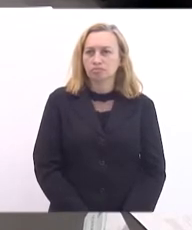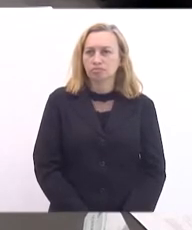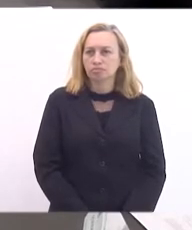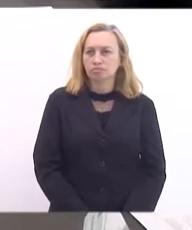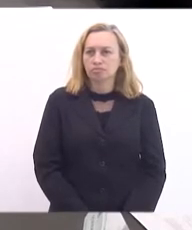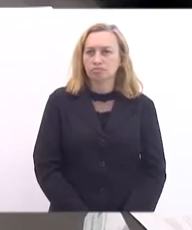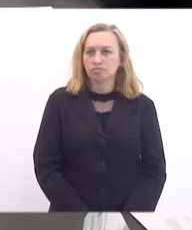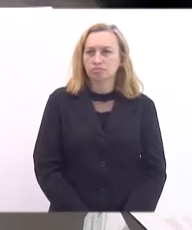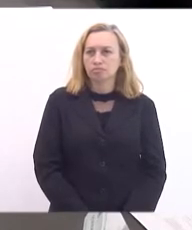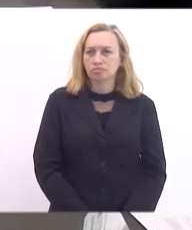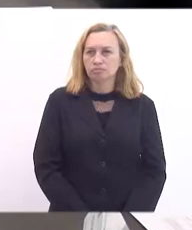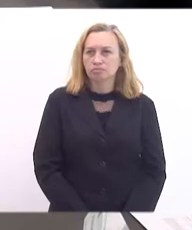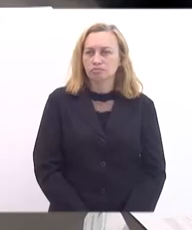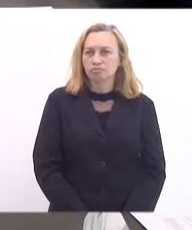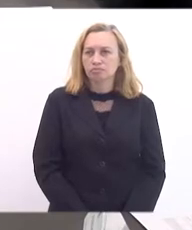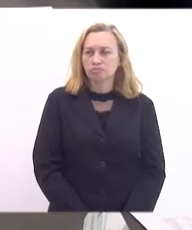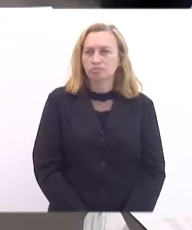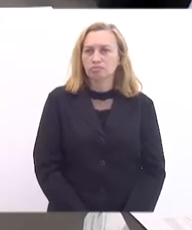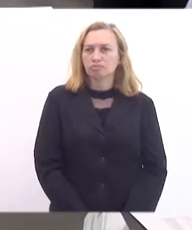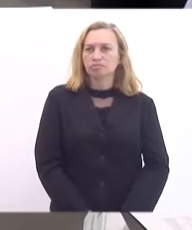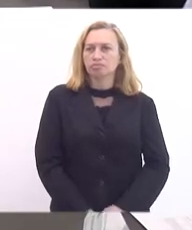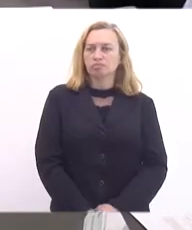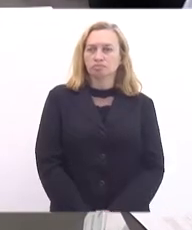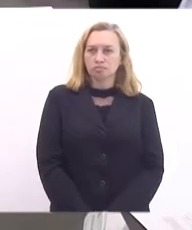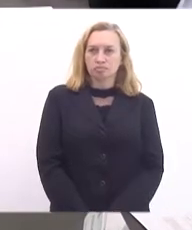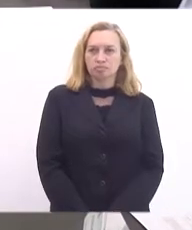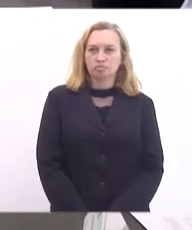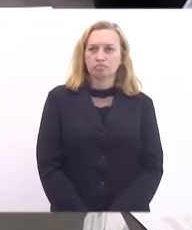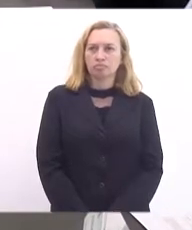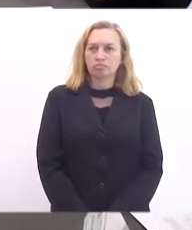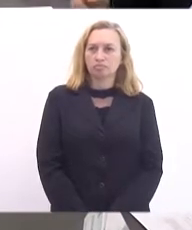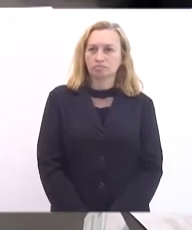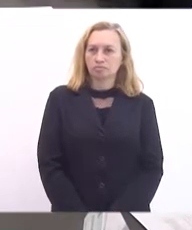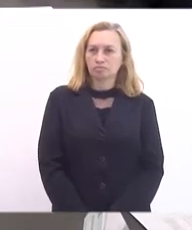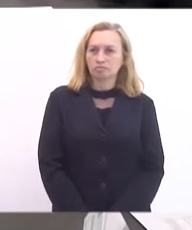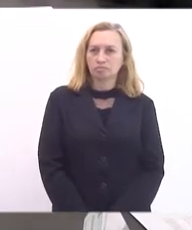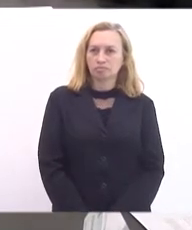vamos lá o o o Valadão o